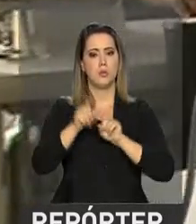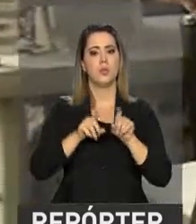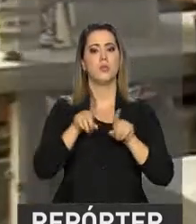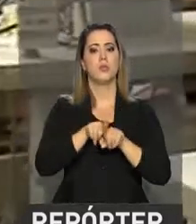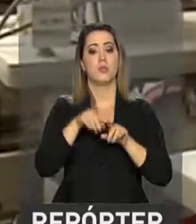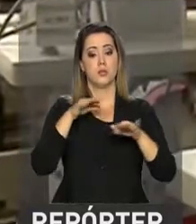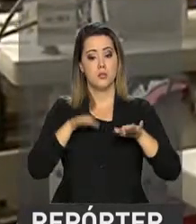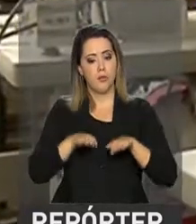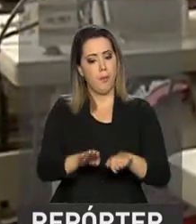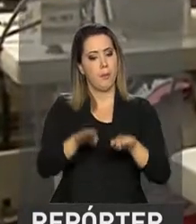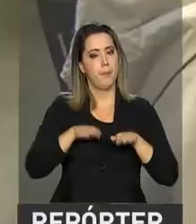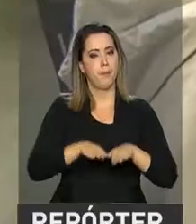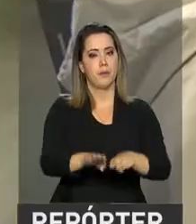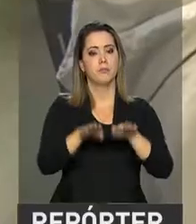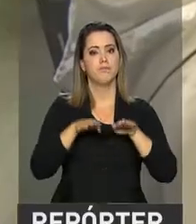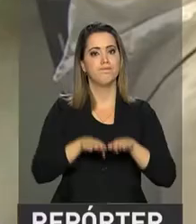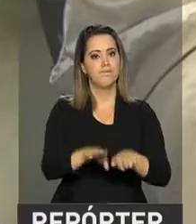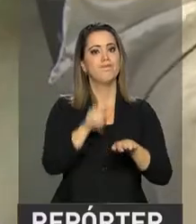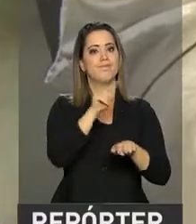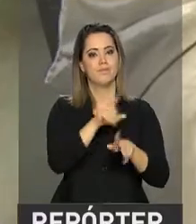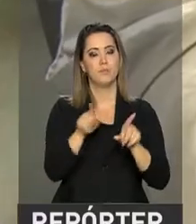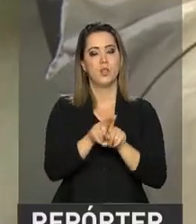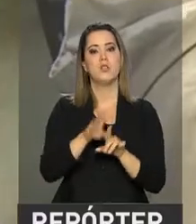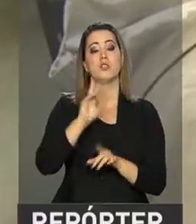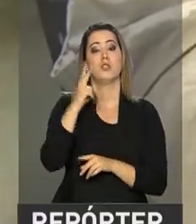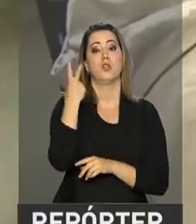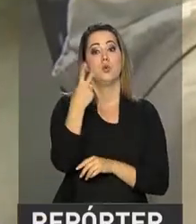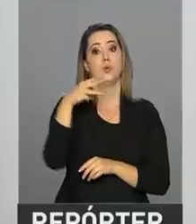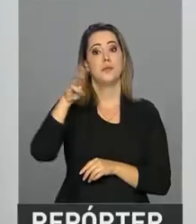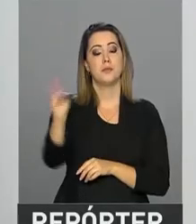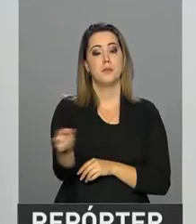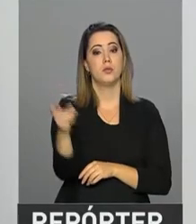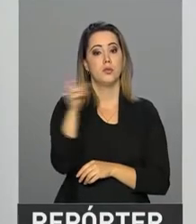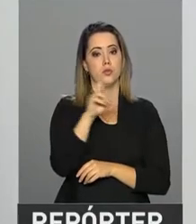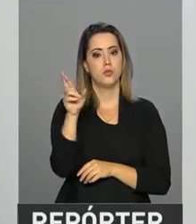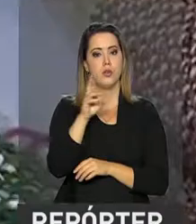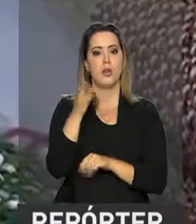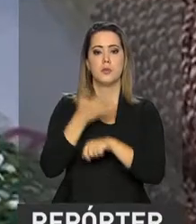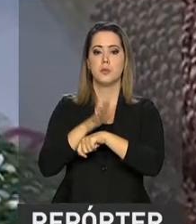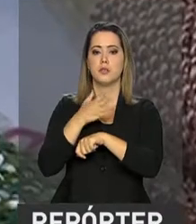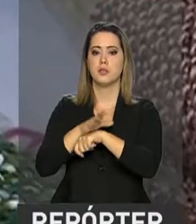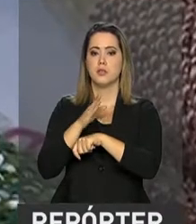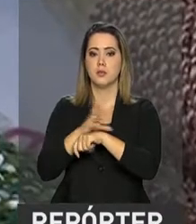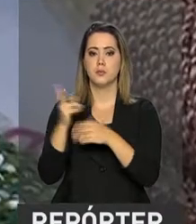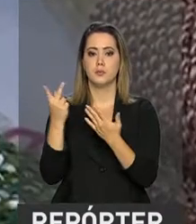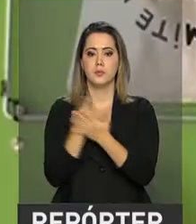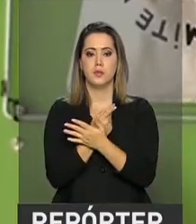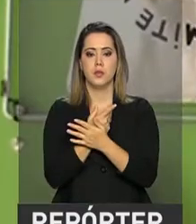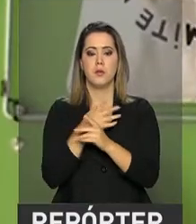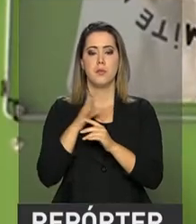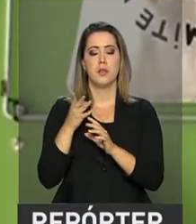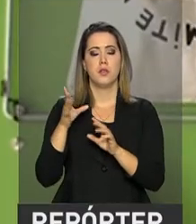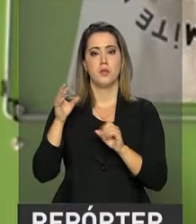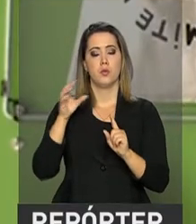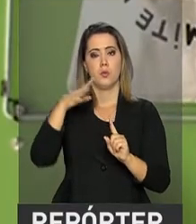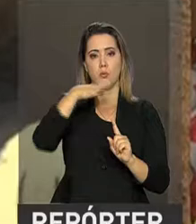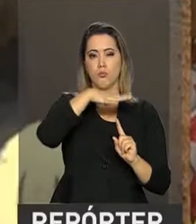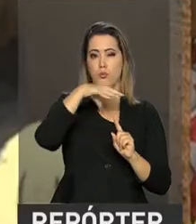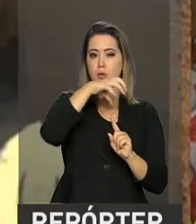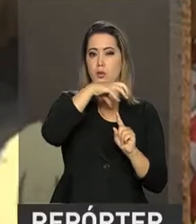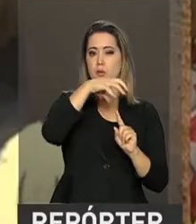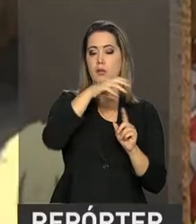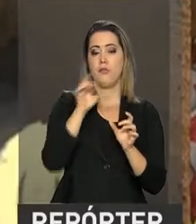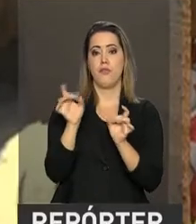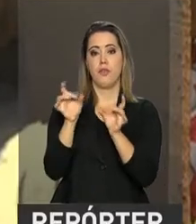e participa de uma rede que recebeu 2 milhões de reais para a capacitação ea realização de feiras para venda de produtos de